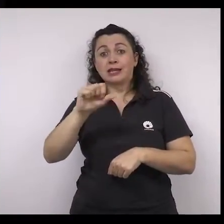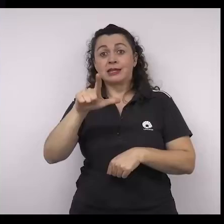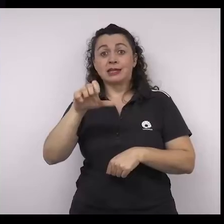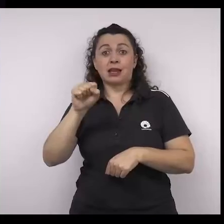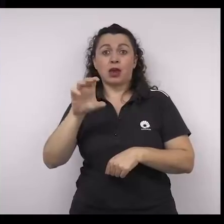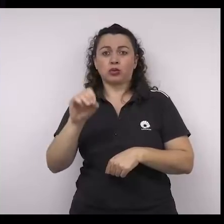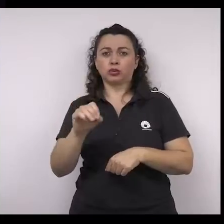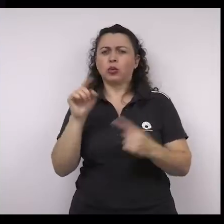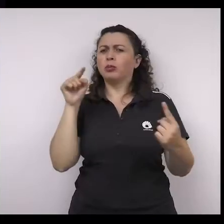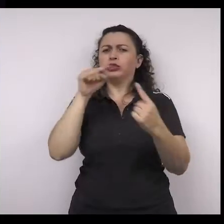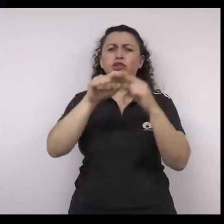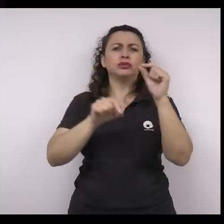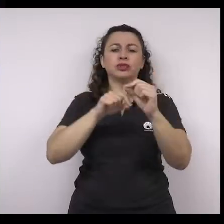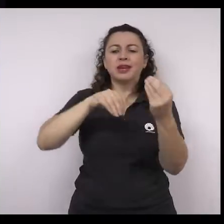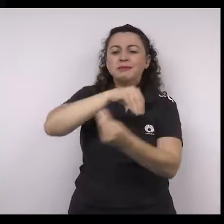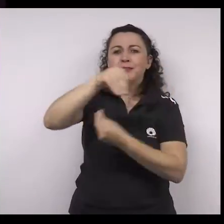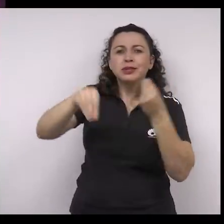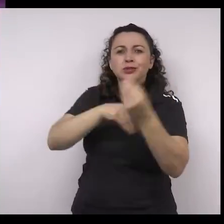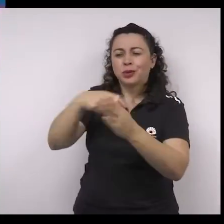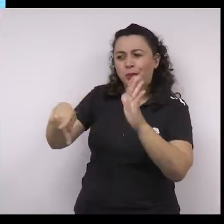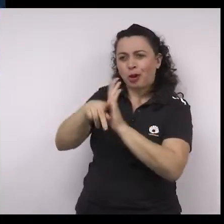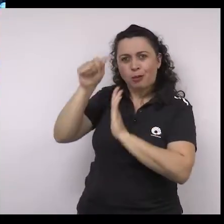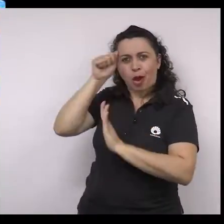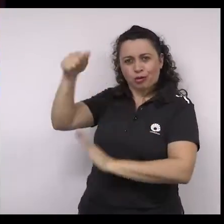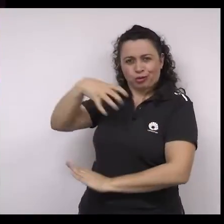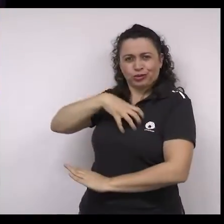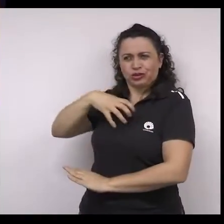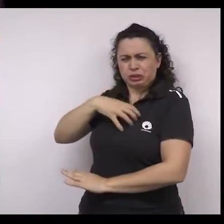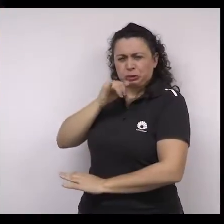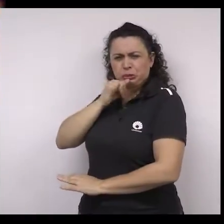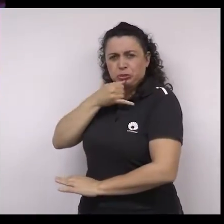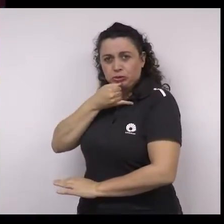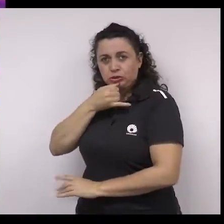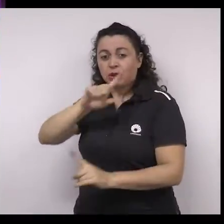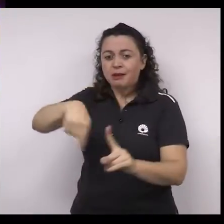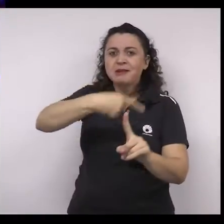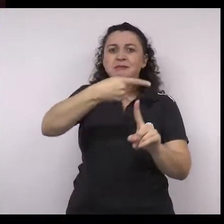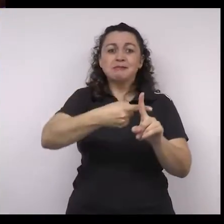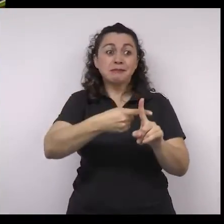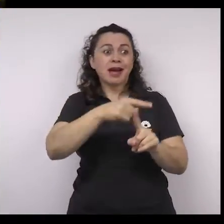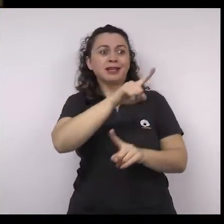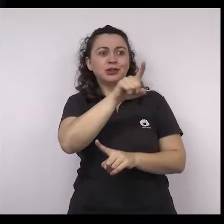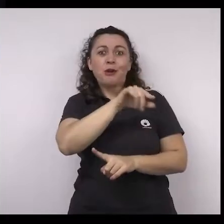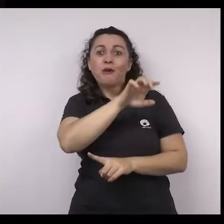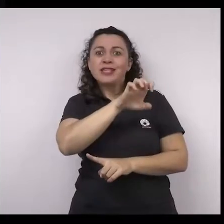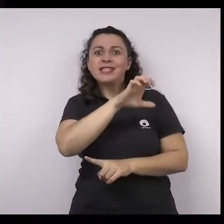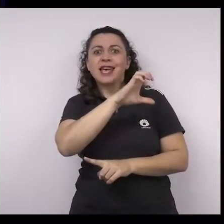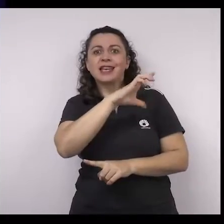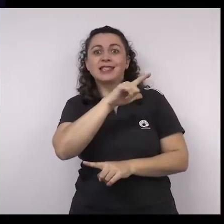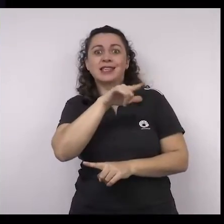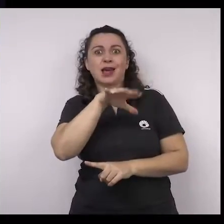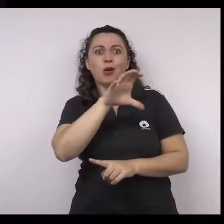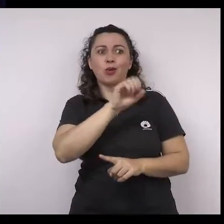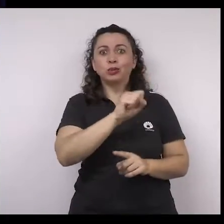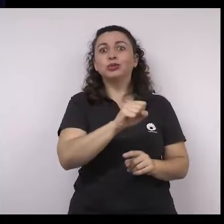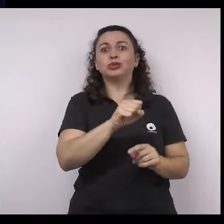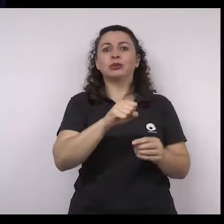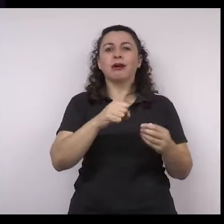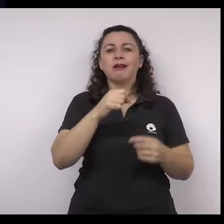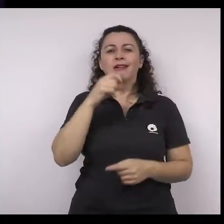a melancolia original de Beckett com a irreverência e ironia que são uma das marcas do Oficina.